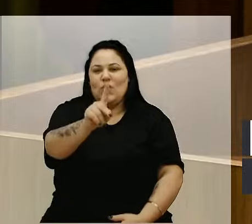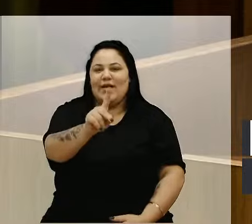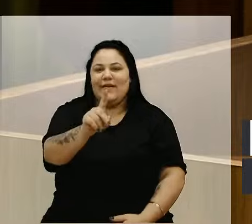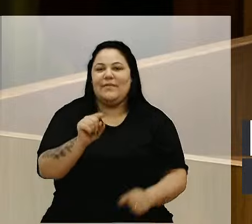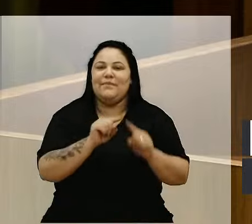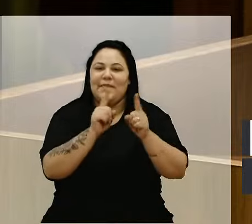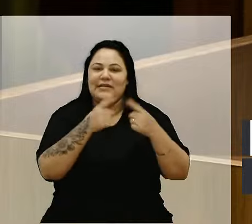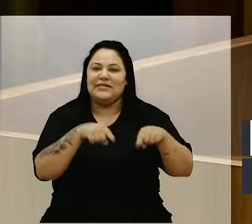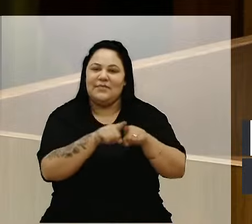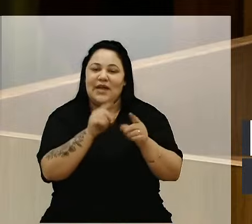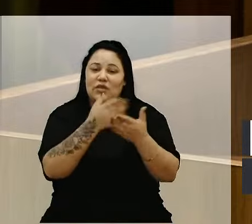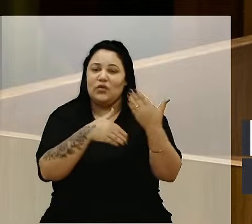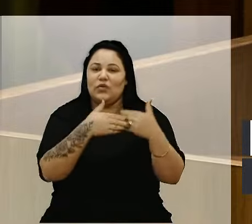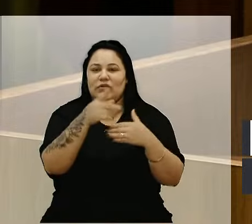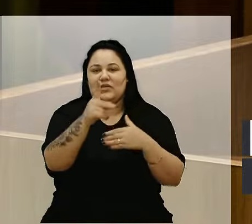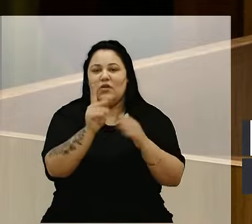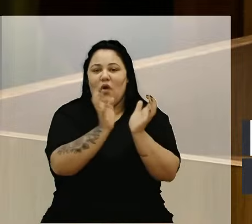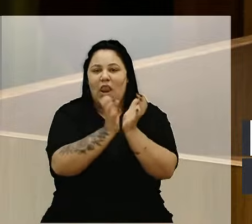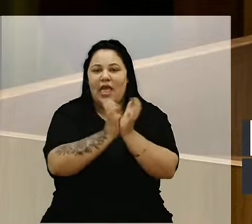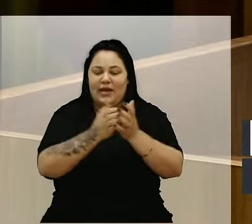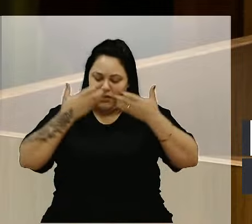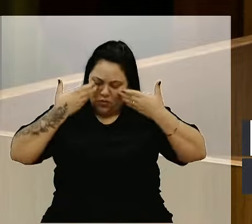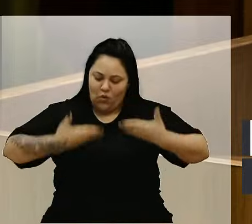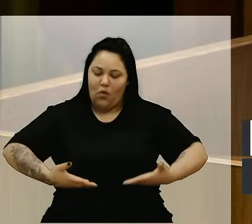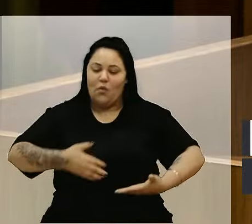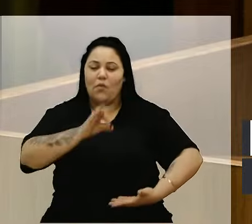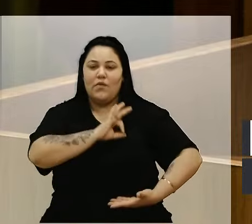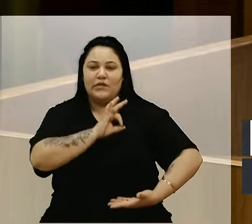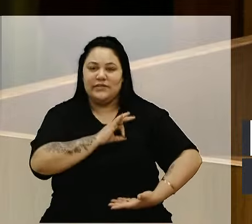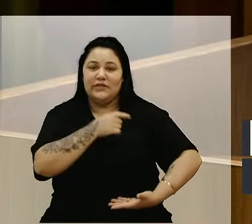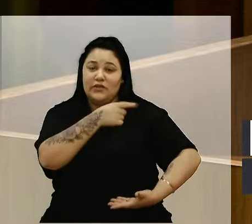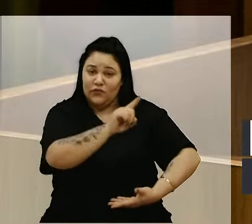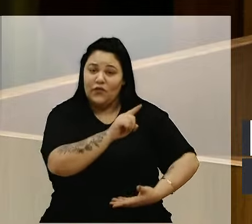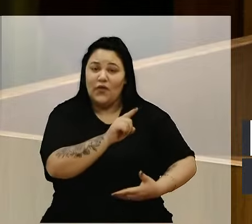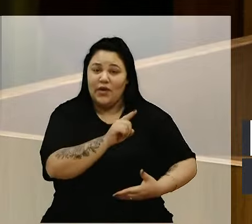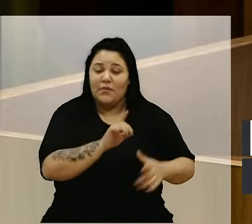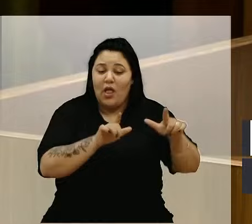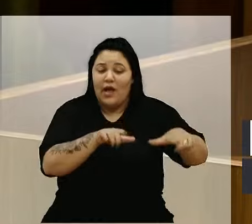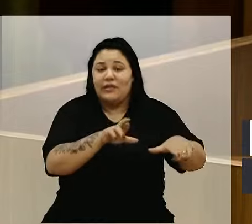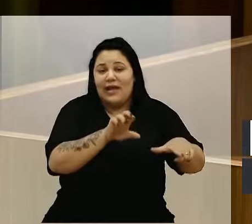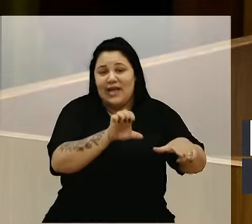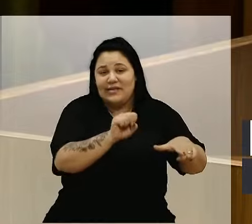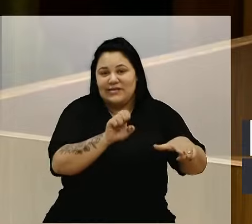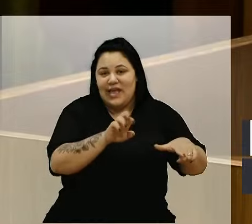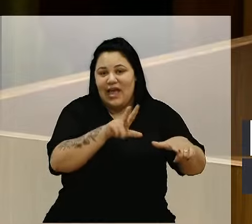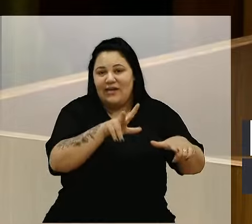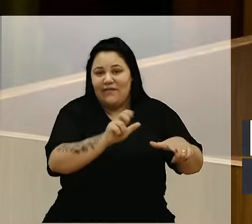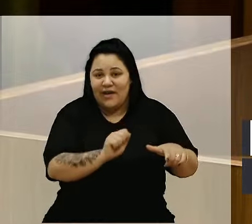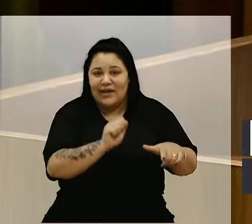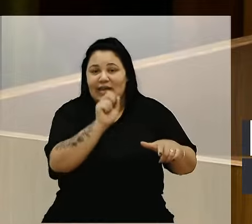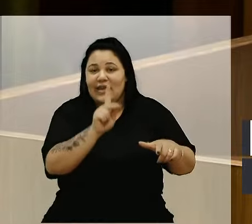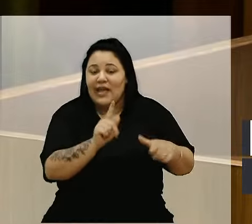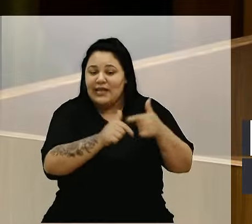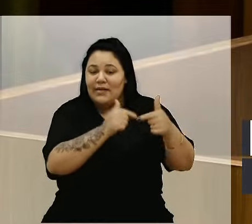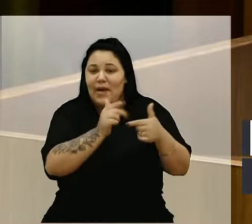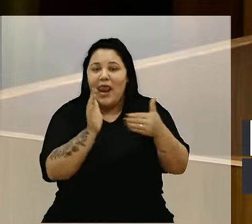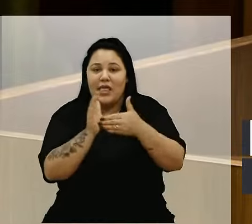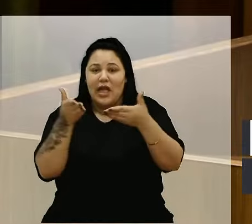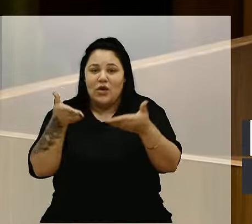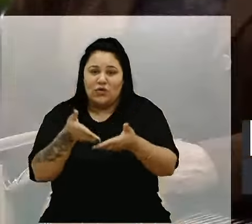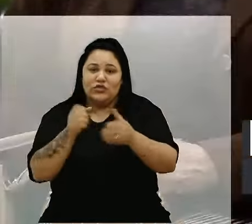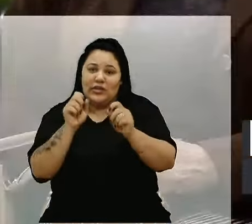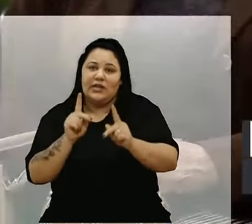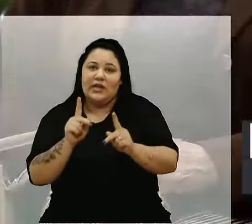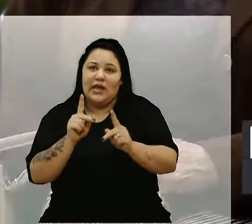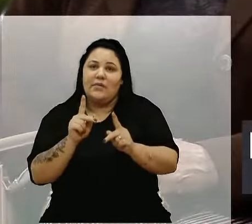mas a todos os teus colegas de farda que foram para a reserva e os que atuam até hoje e aqueles que tombaram defendendo a nossa sociedade.